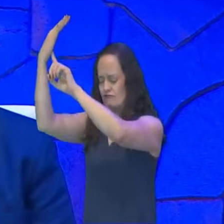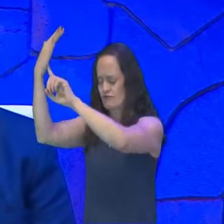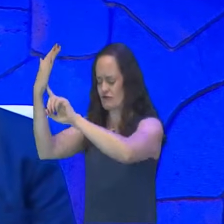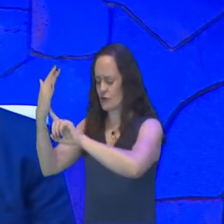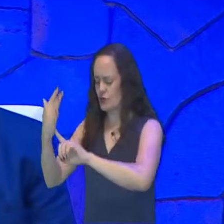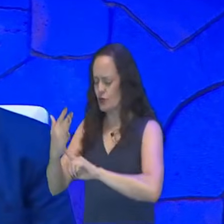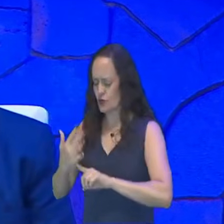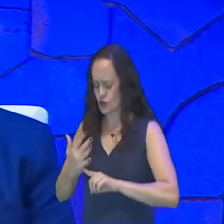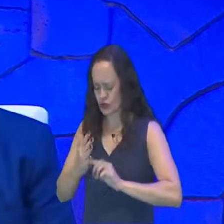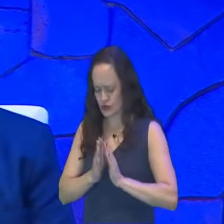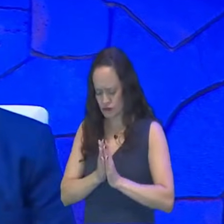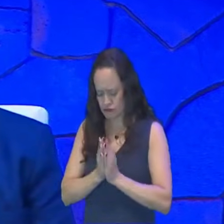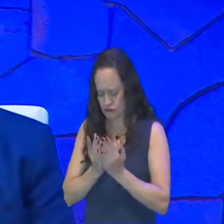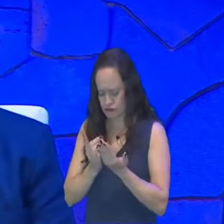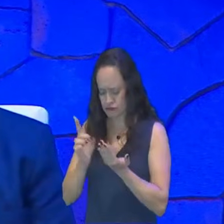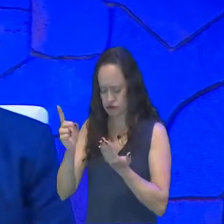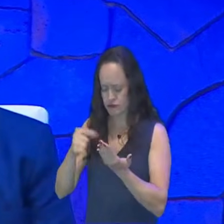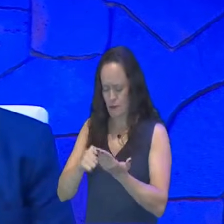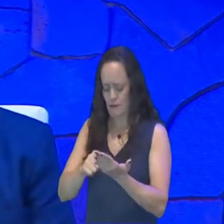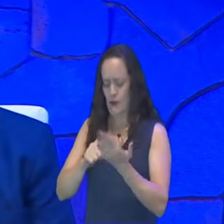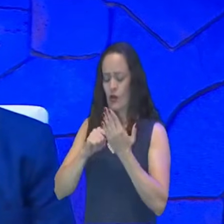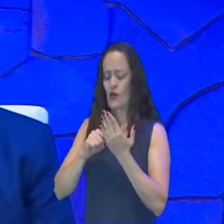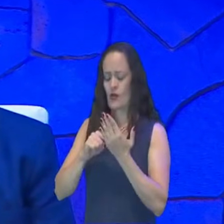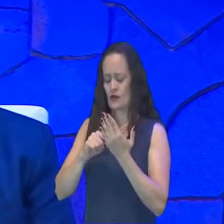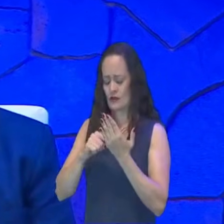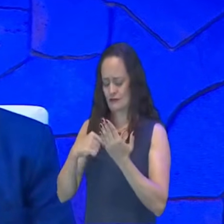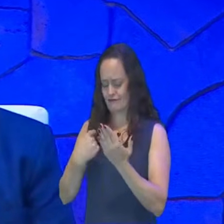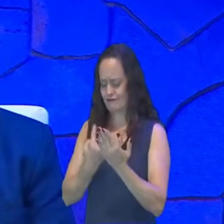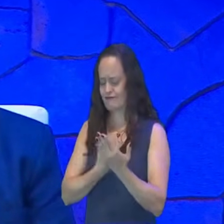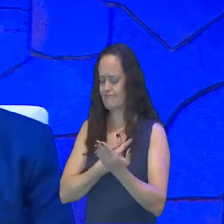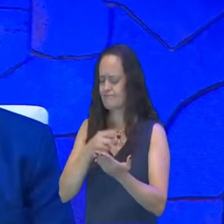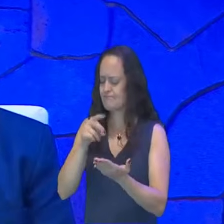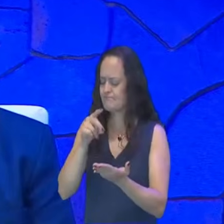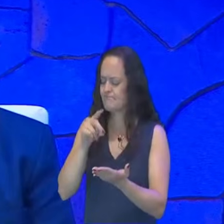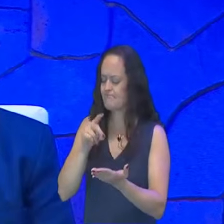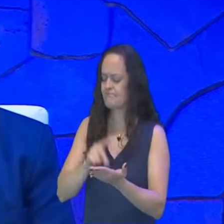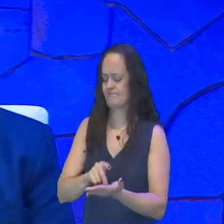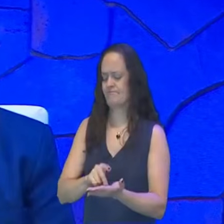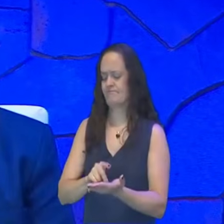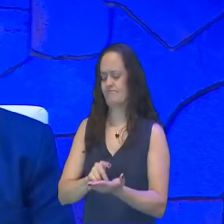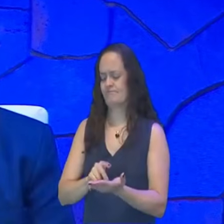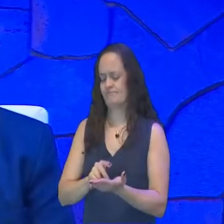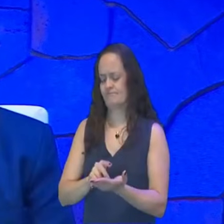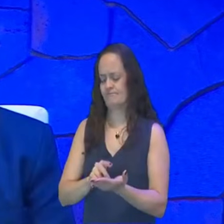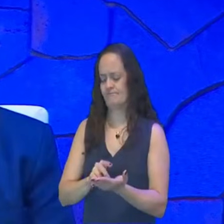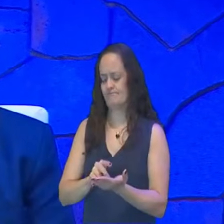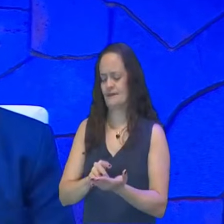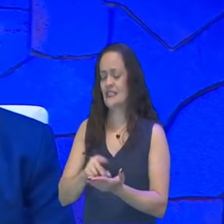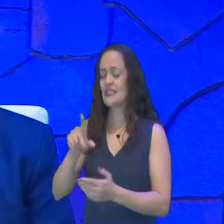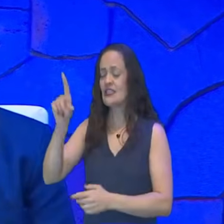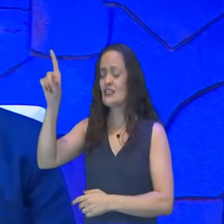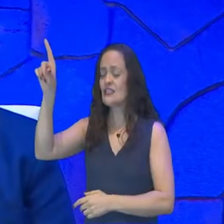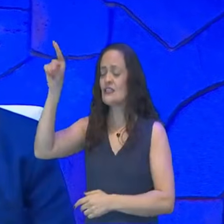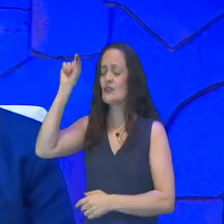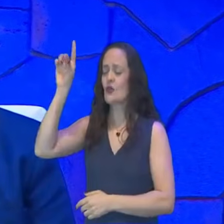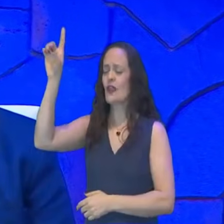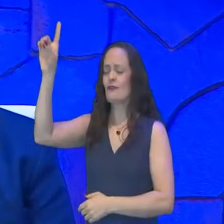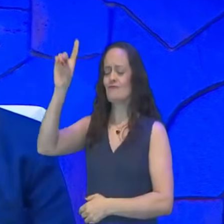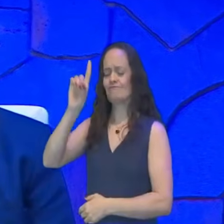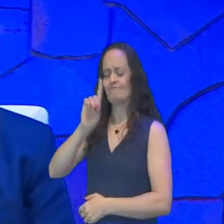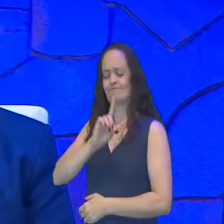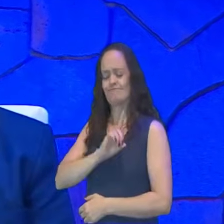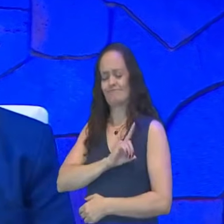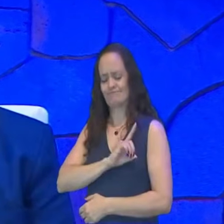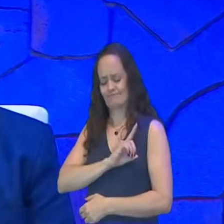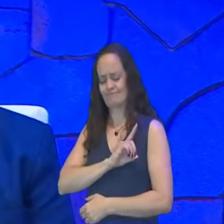Sua Escritura, para que possamos de fato, ó Deus, escolher o Senhor, para